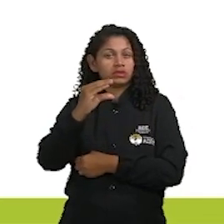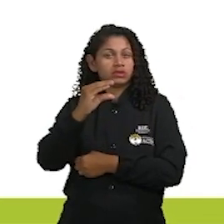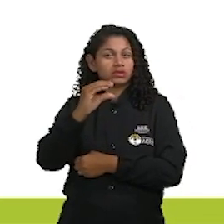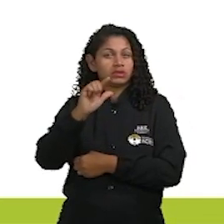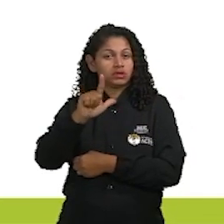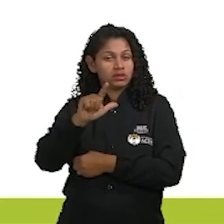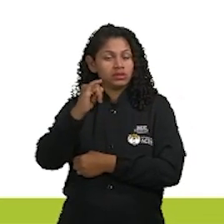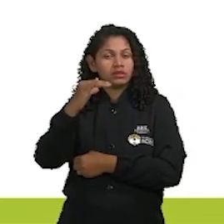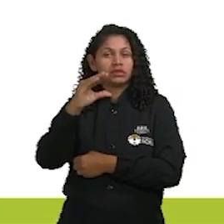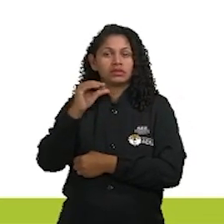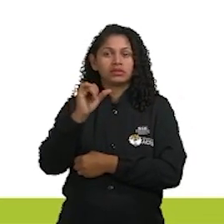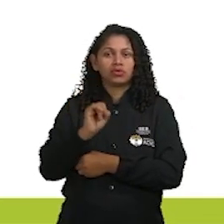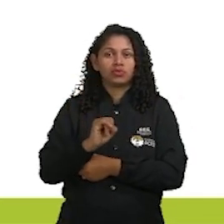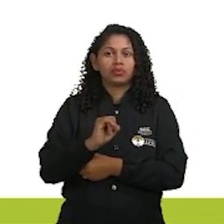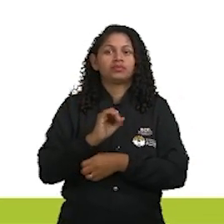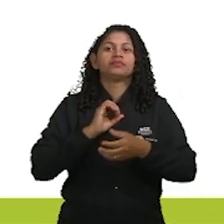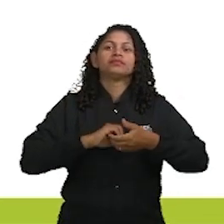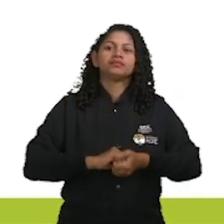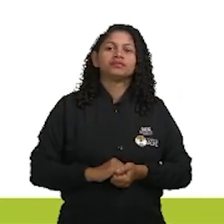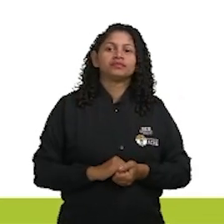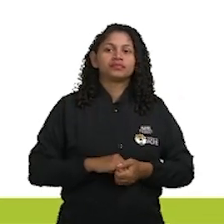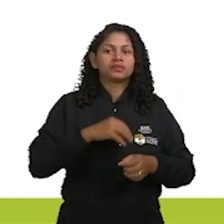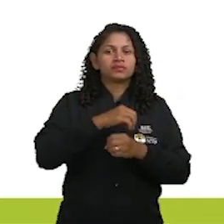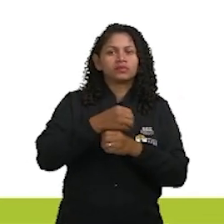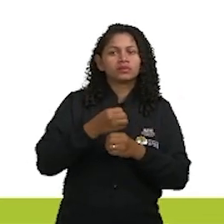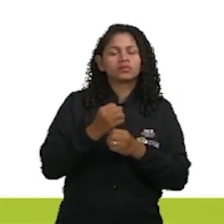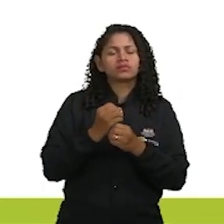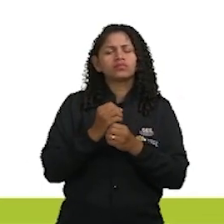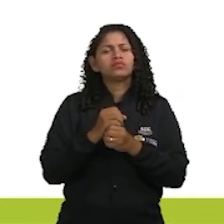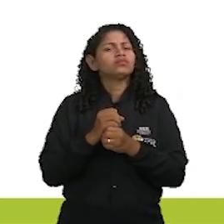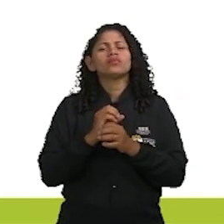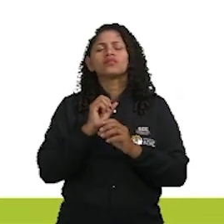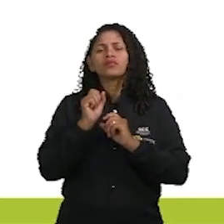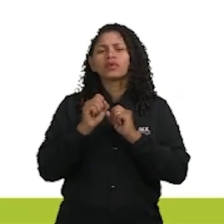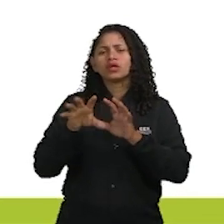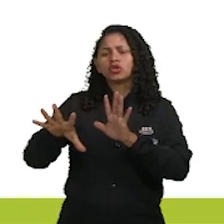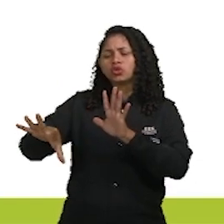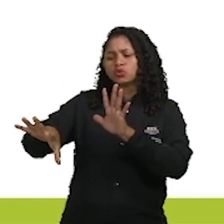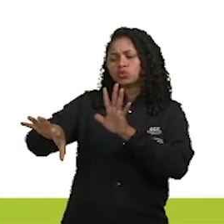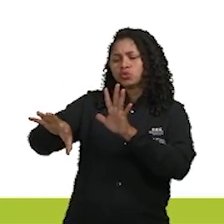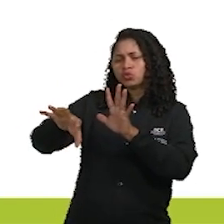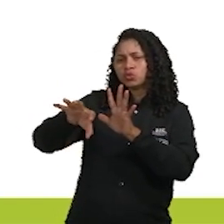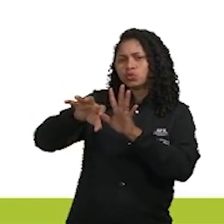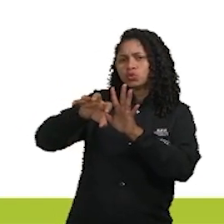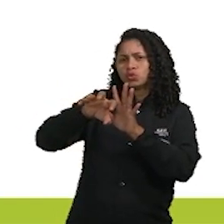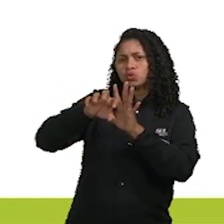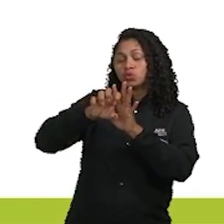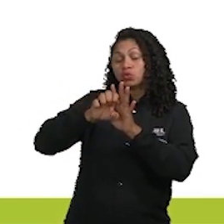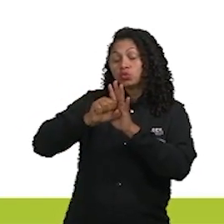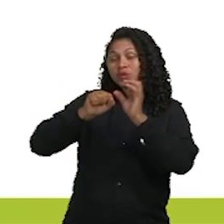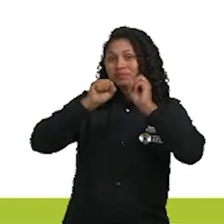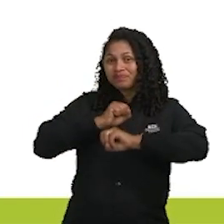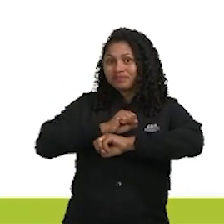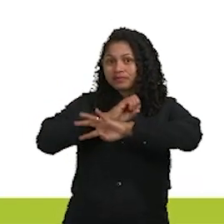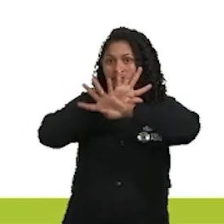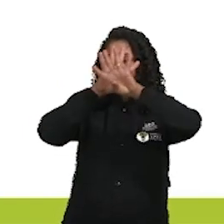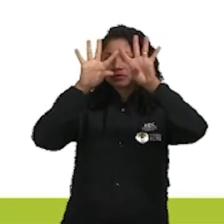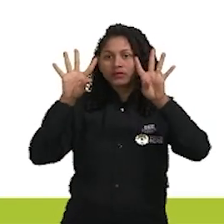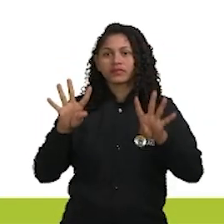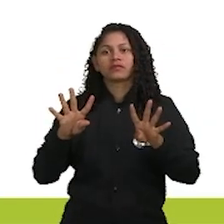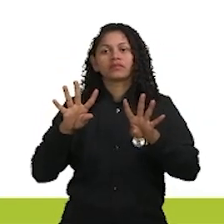o dióxido de titânio é responsável por absorver a energia luminosa. E o